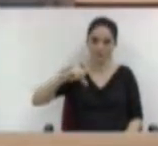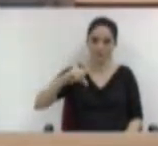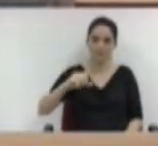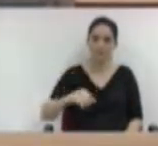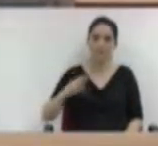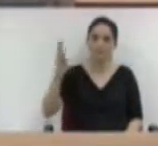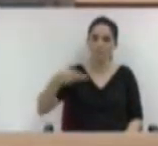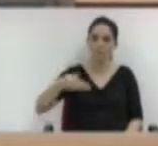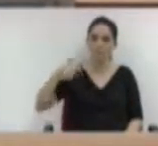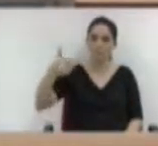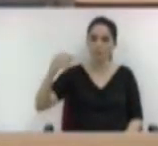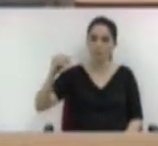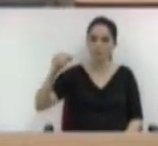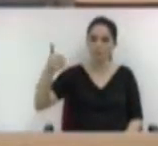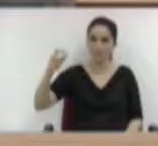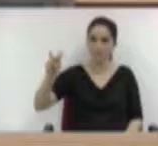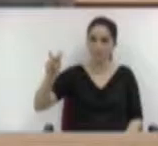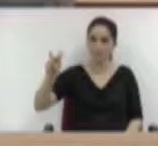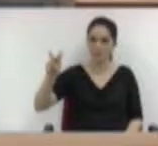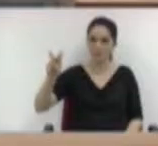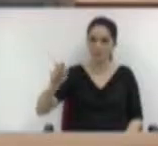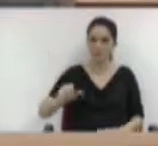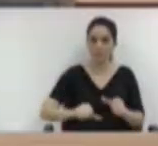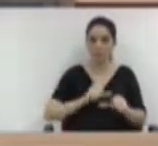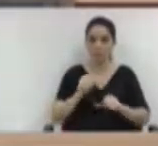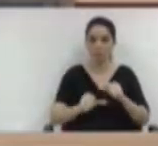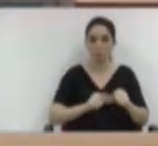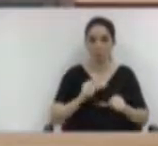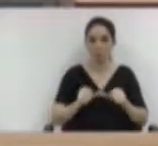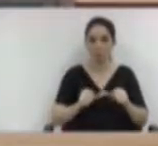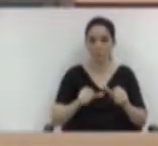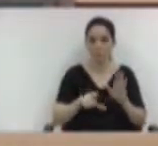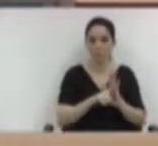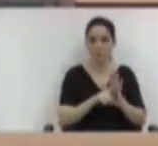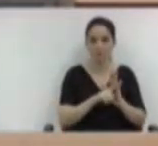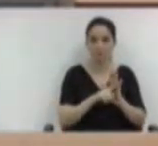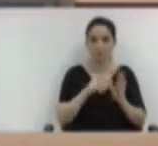19/2015, que altera dispositivos da lei complementar número